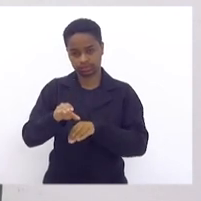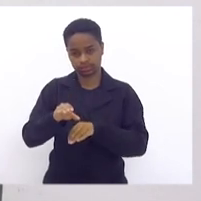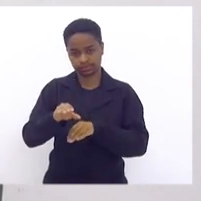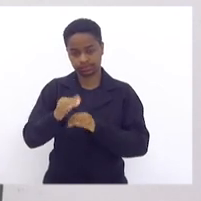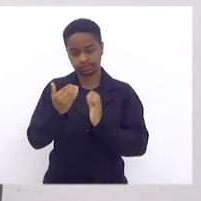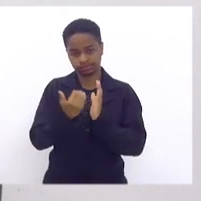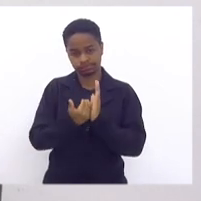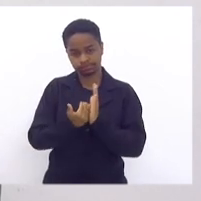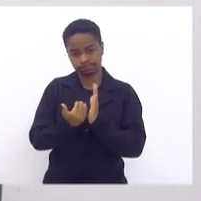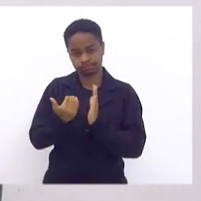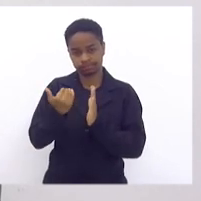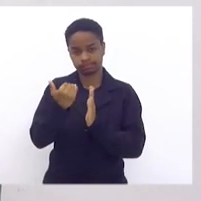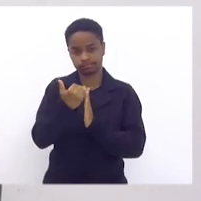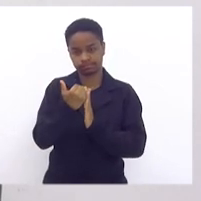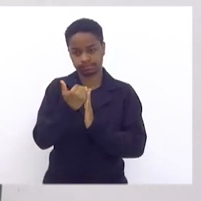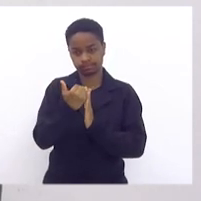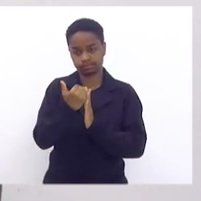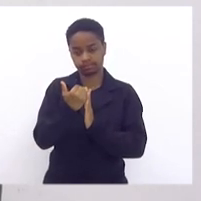exacerbada,